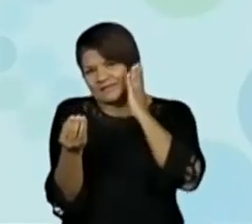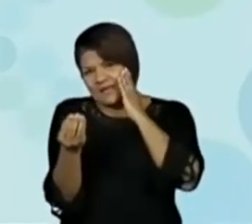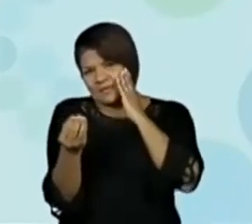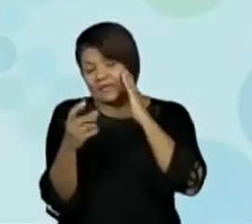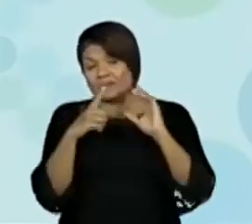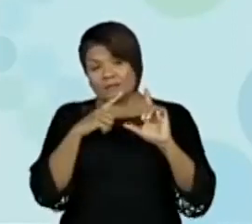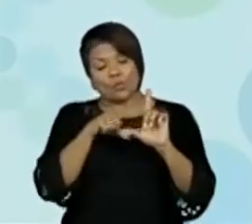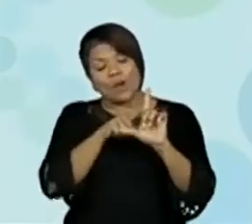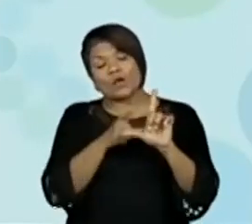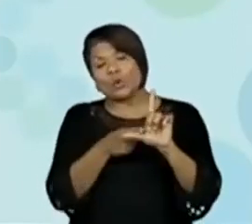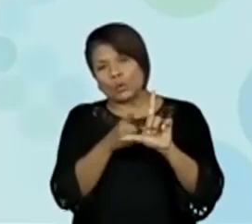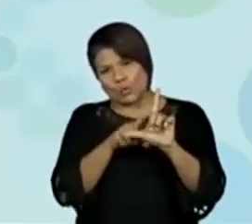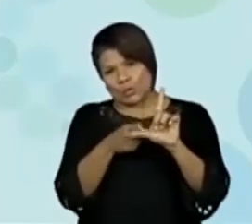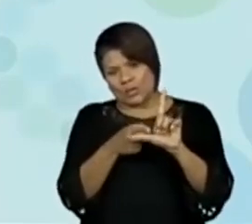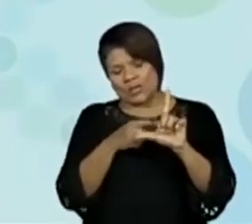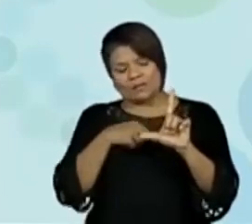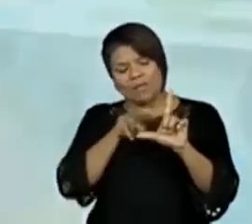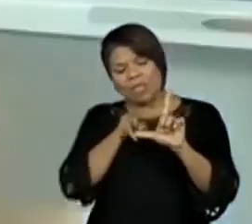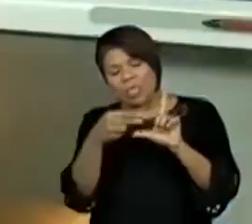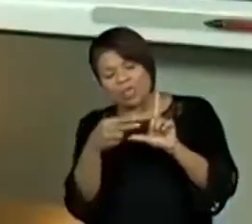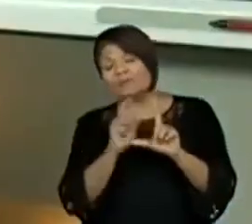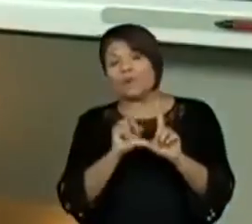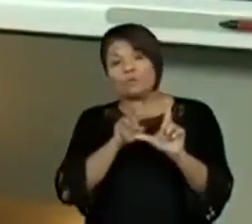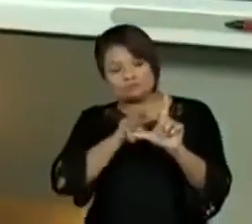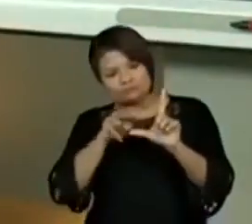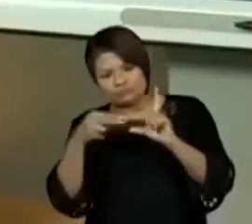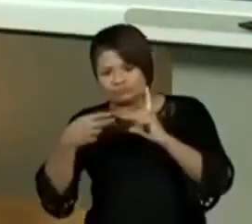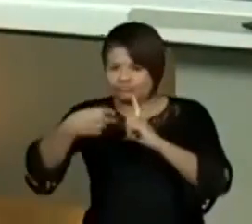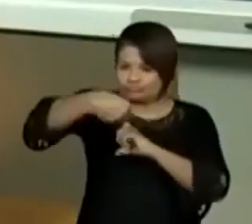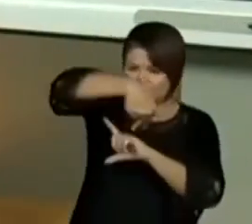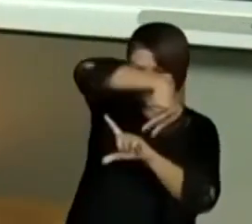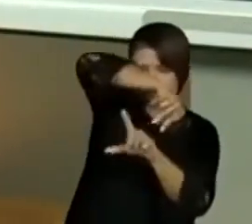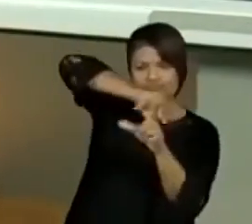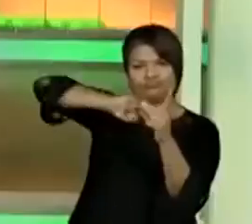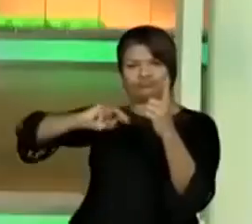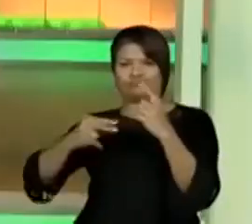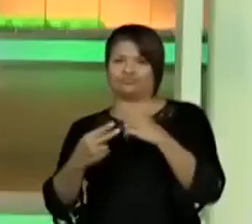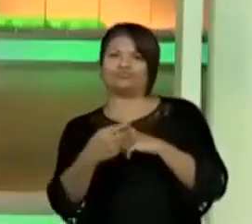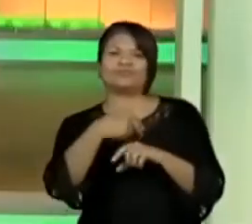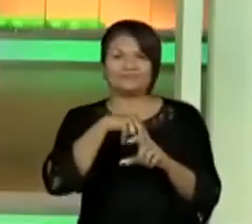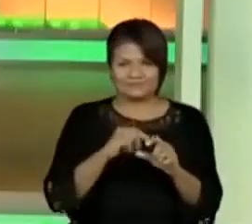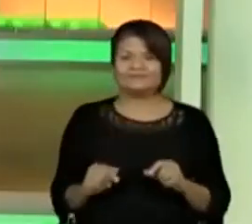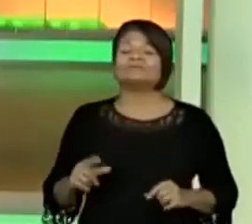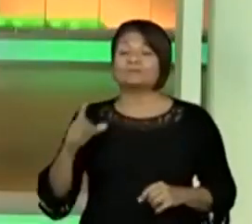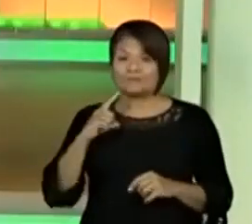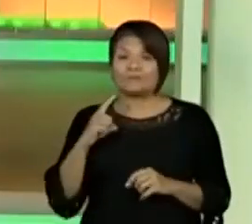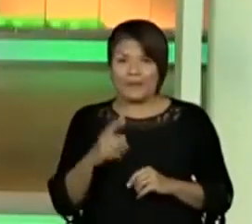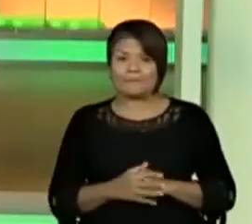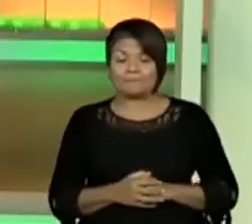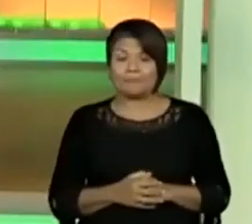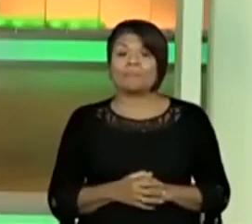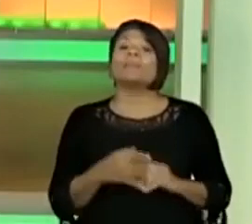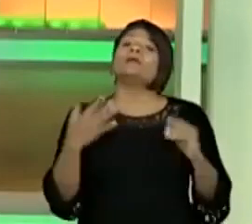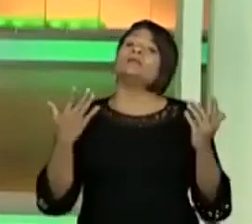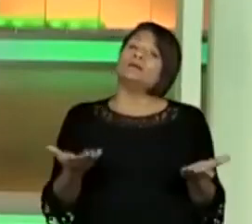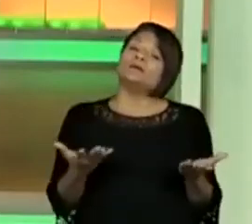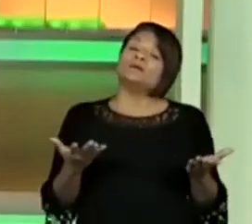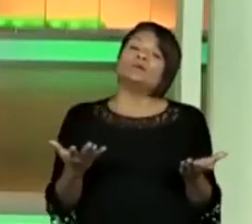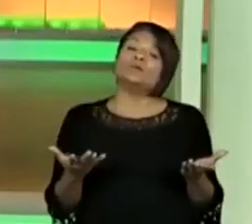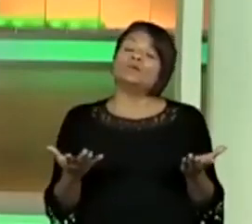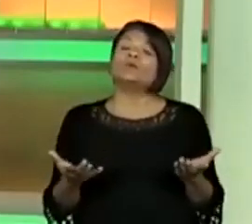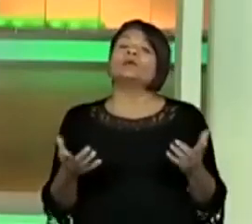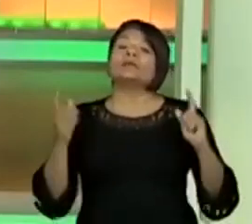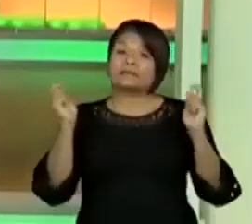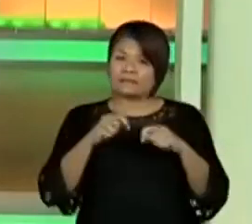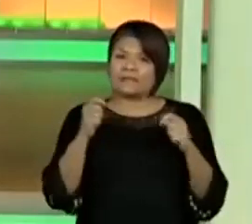dá a volta inteirinha, desde o começo até o outro lado. Imagine vocês aí numa situação em que vocês dão